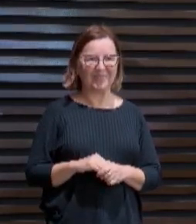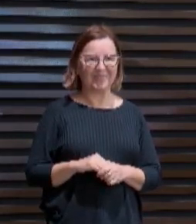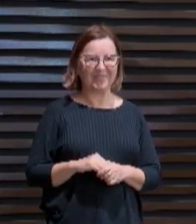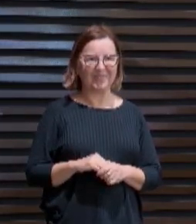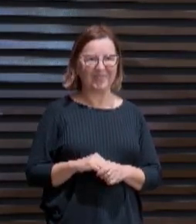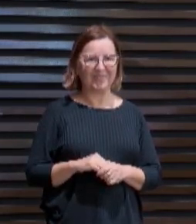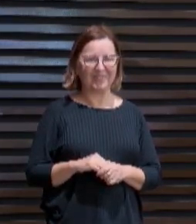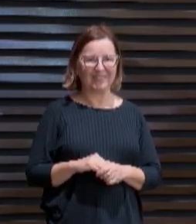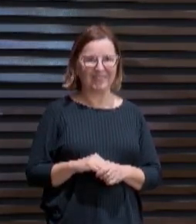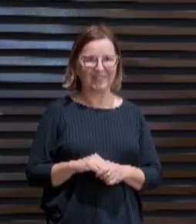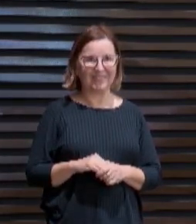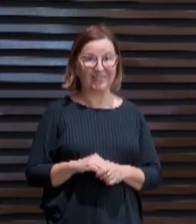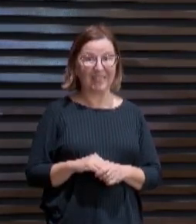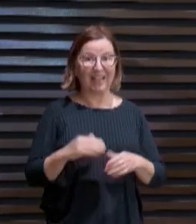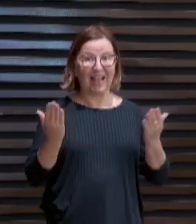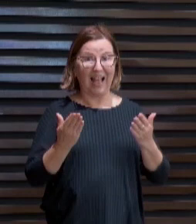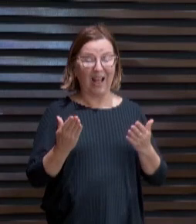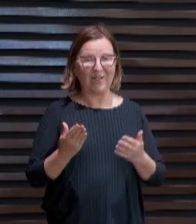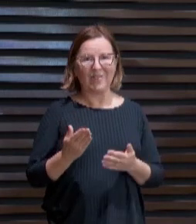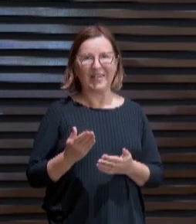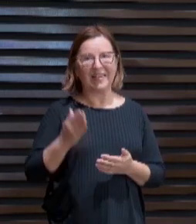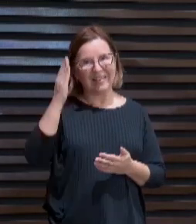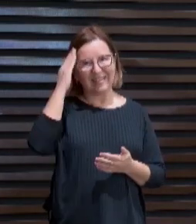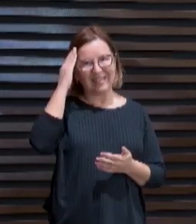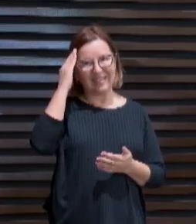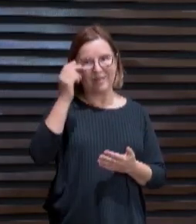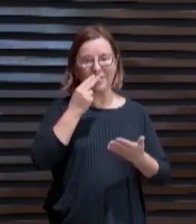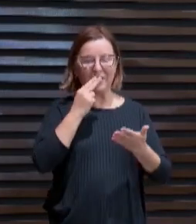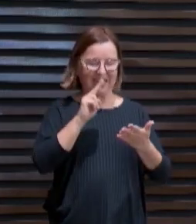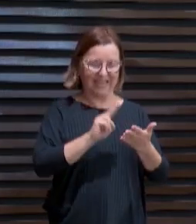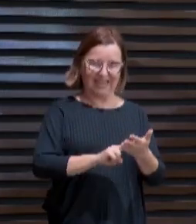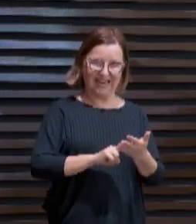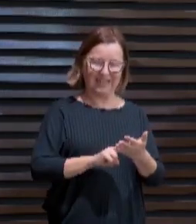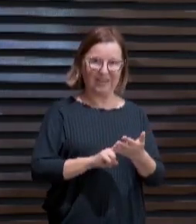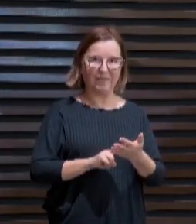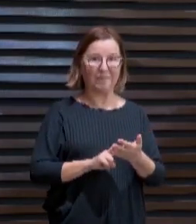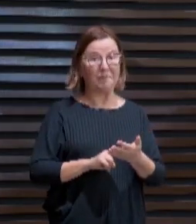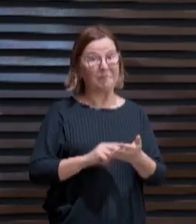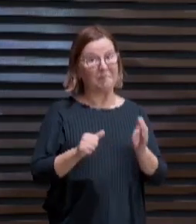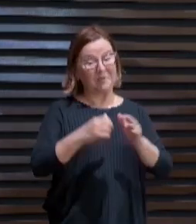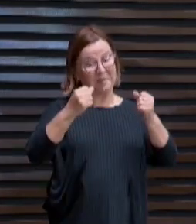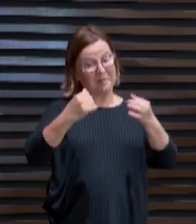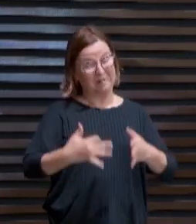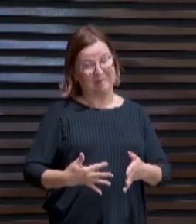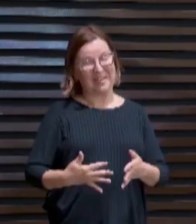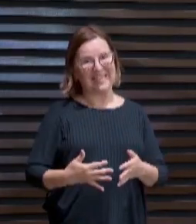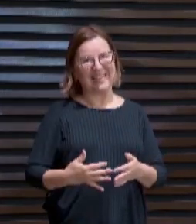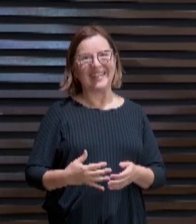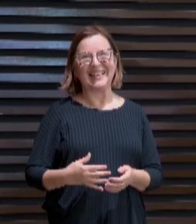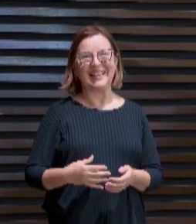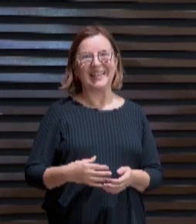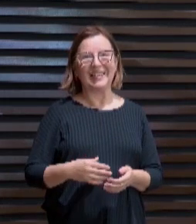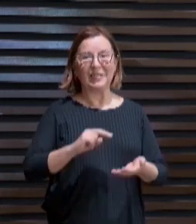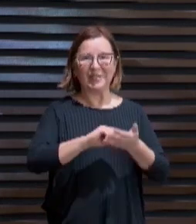Vamos então agora ao conteúdo da carta. Primeiramente eu dei um pano de fundo da história de Esmirna para que os irmãos compreendessem. Então agora